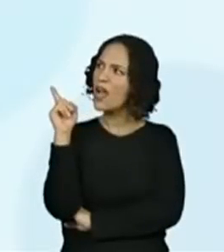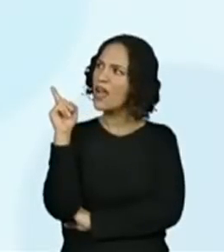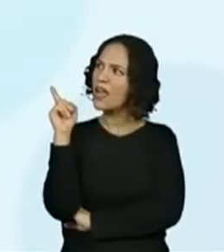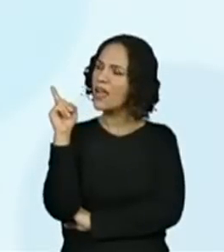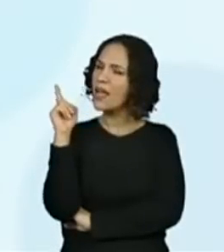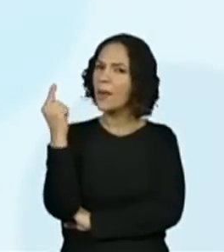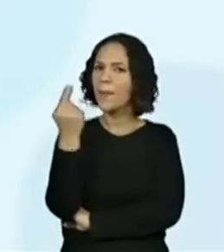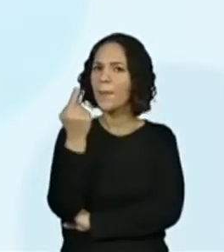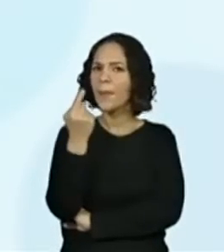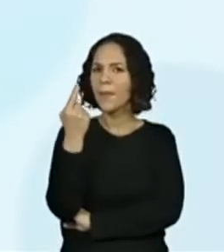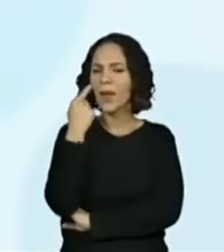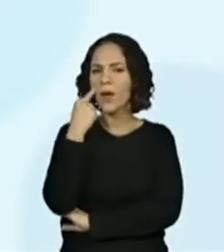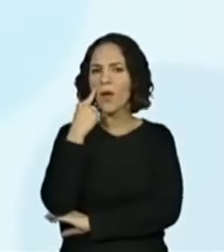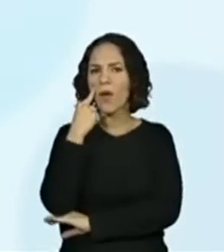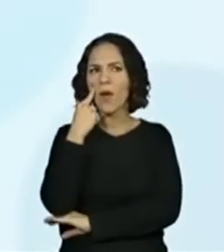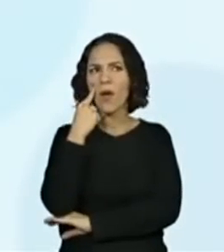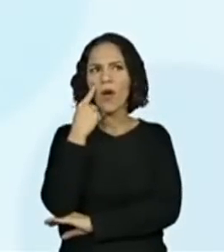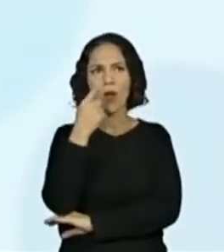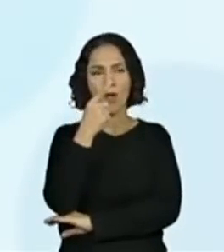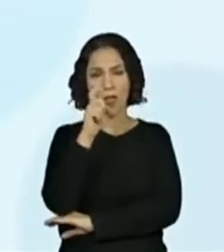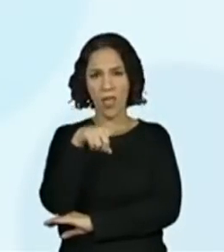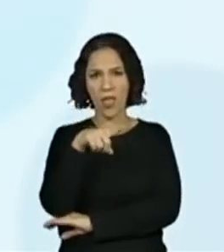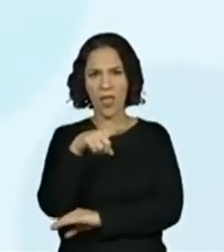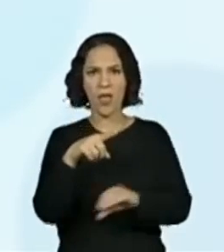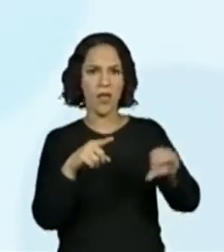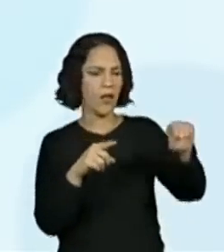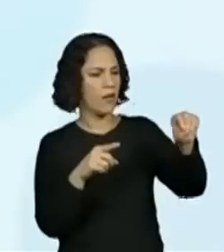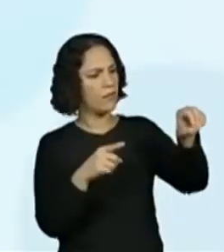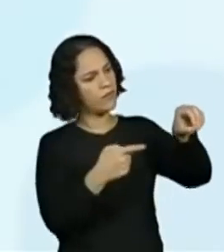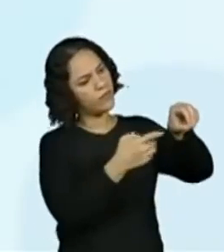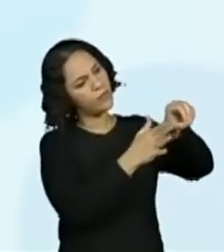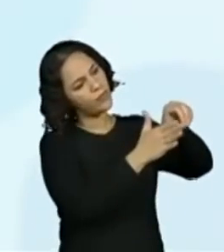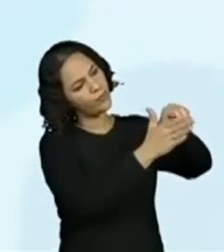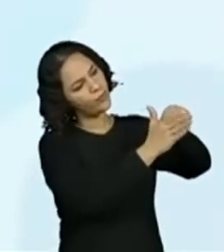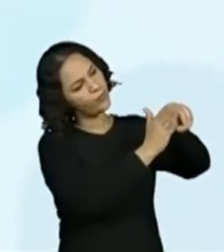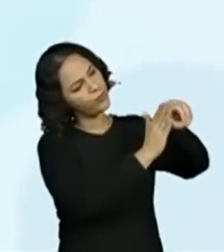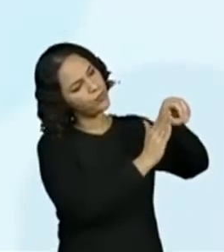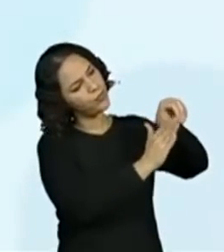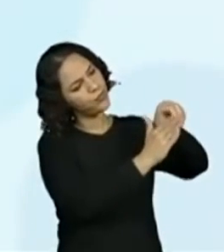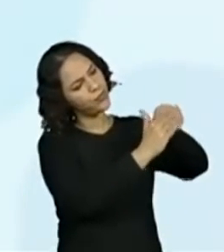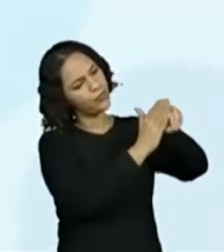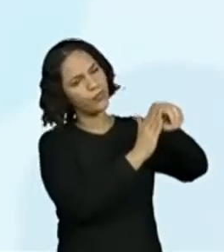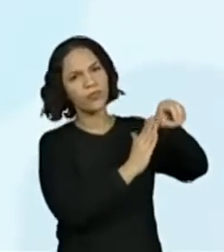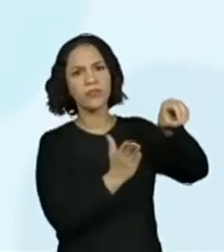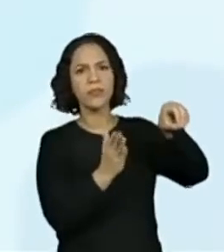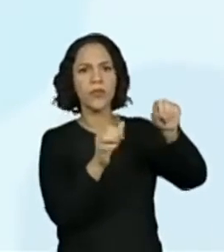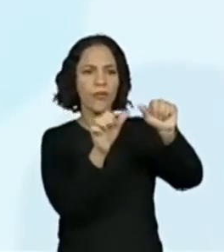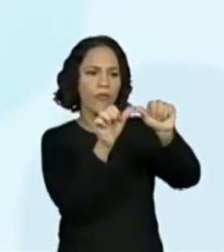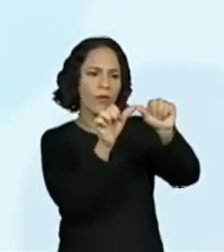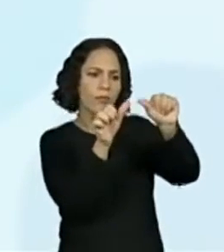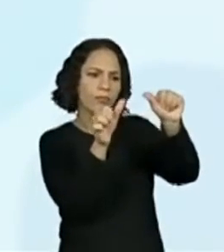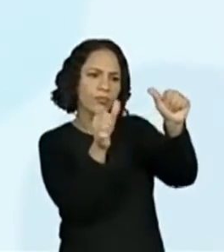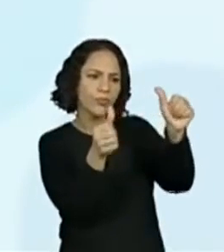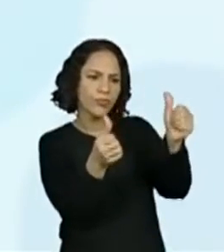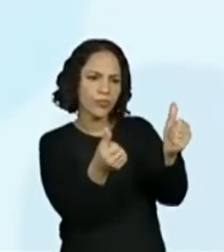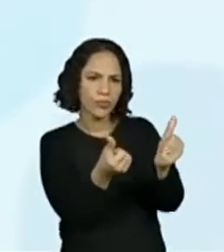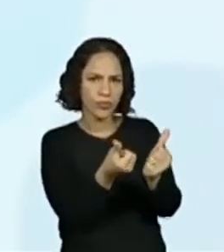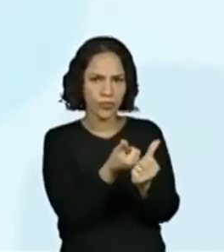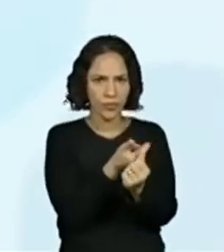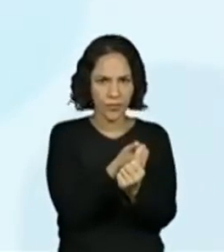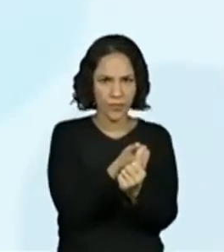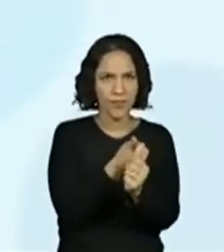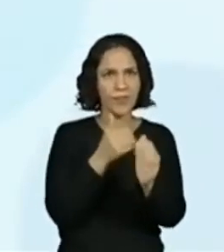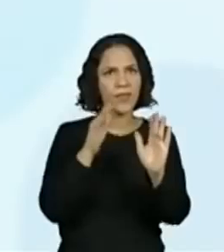figura, né? Essa figura plana aqui. Só que o que que tá escrito aqui, ó?